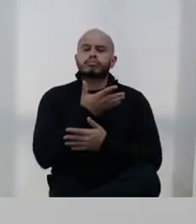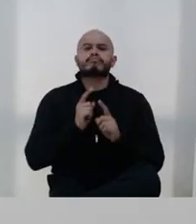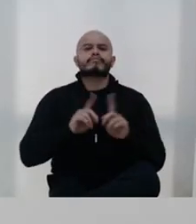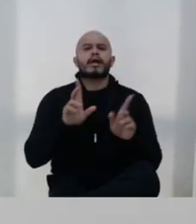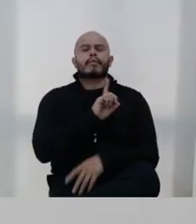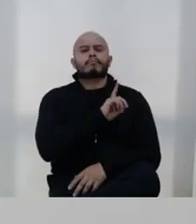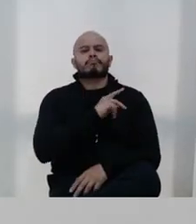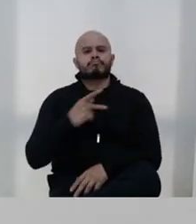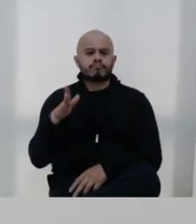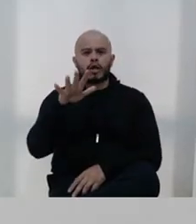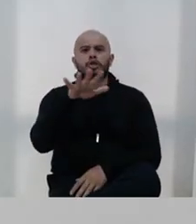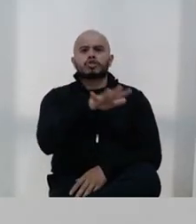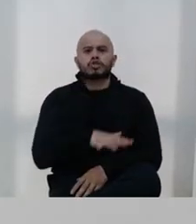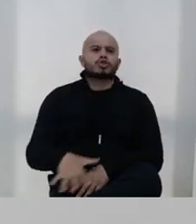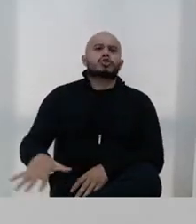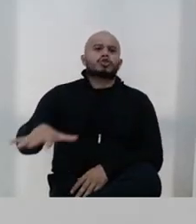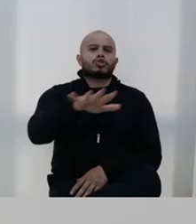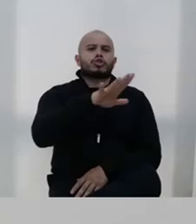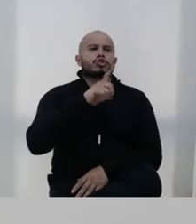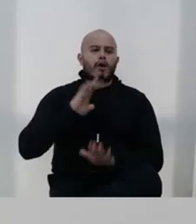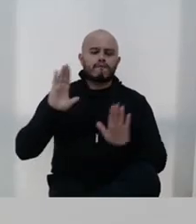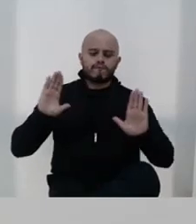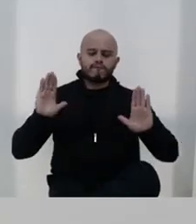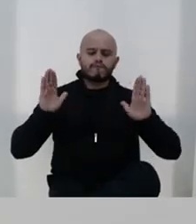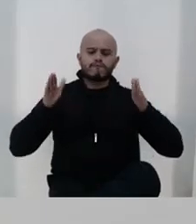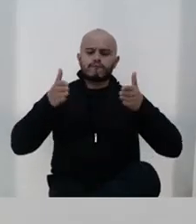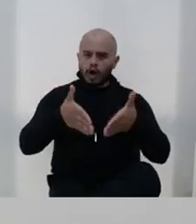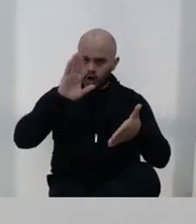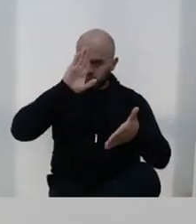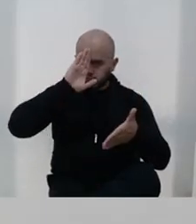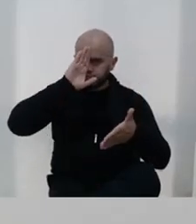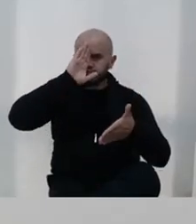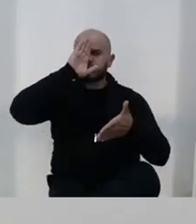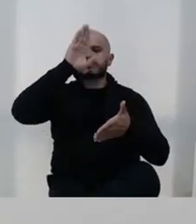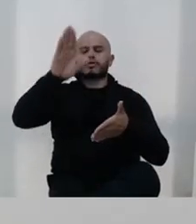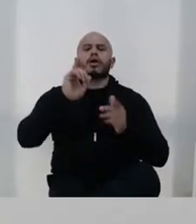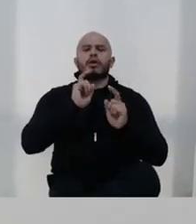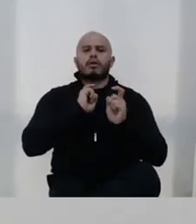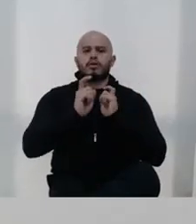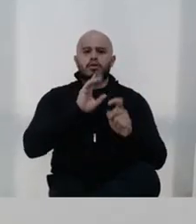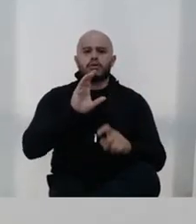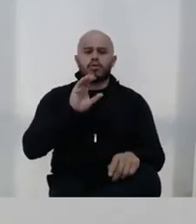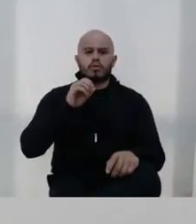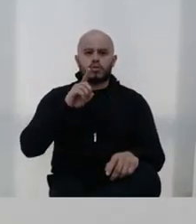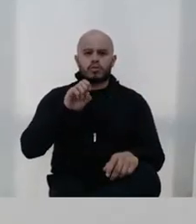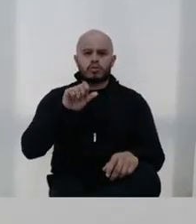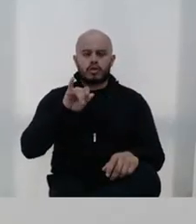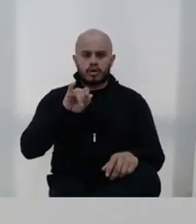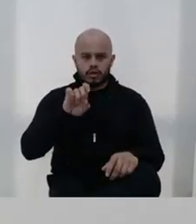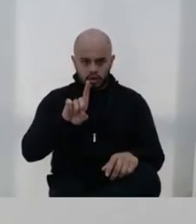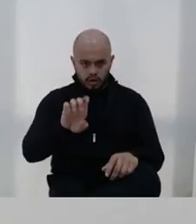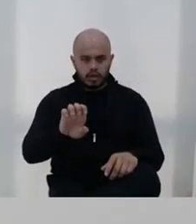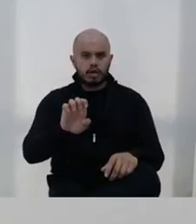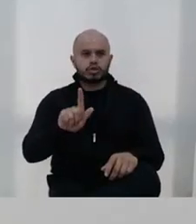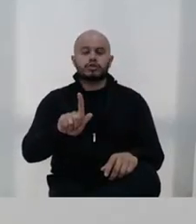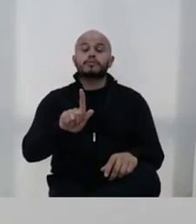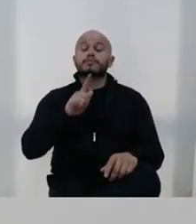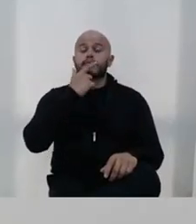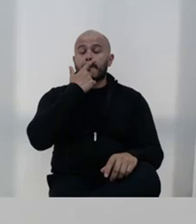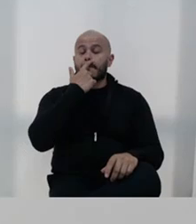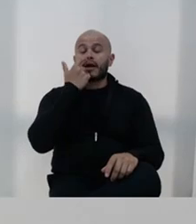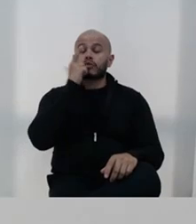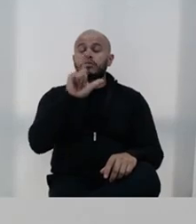Pública Geral teve como foco específico a reunião do CONDEG, e foi um momento bastante importante, até para a